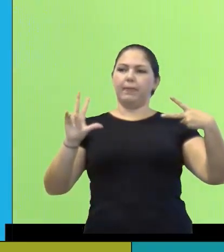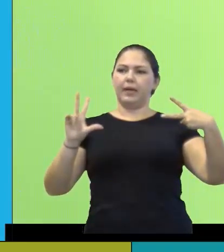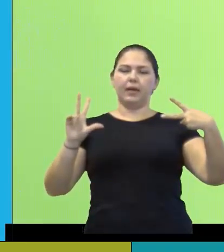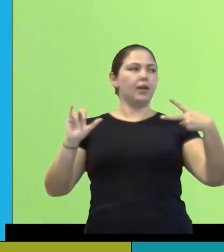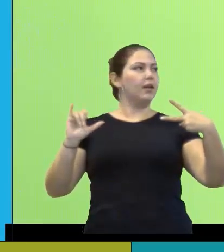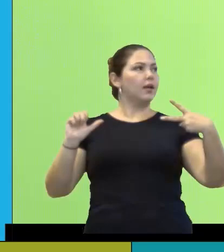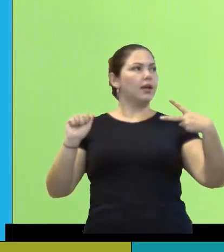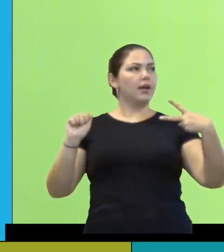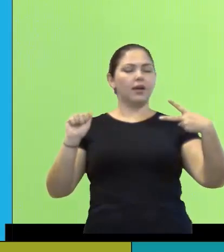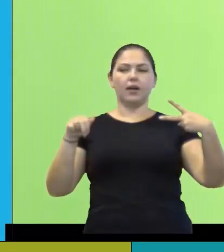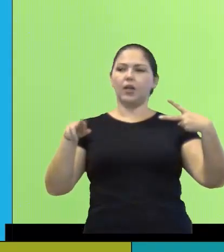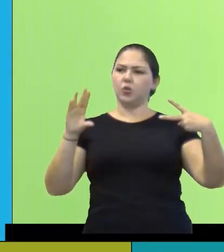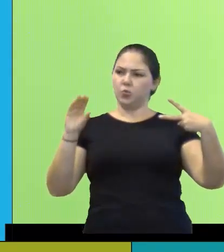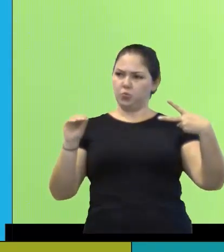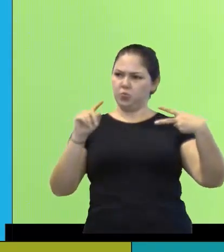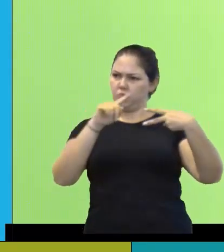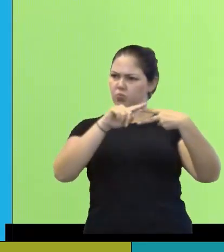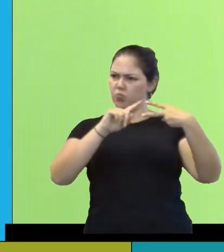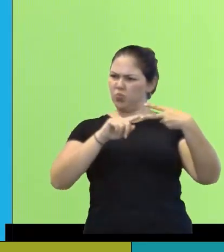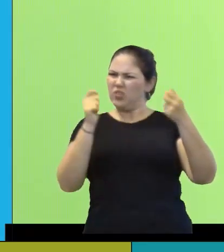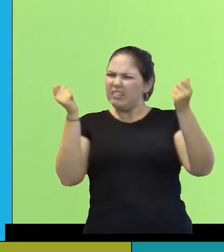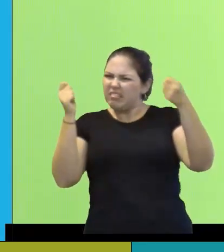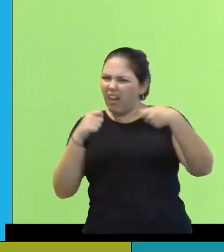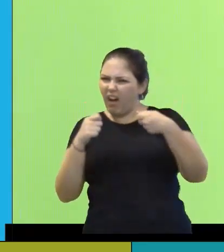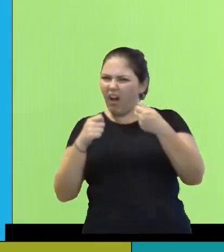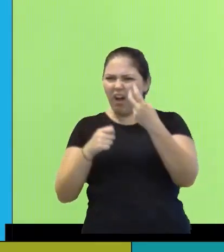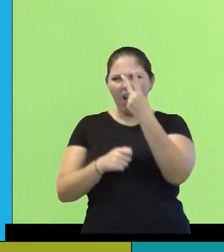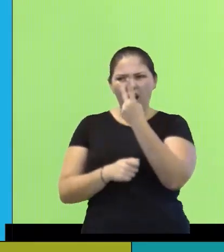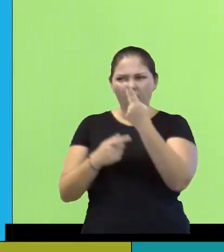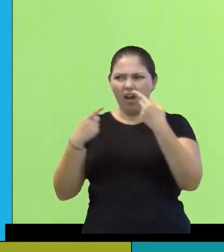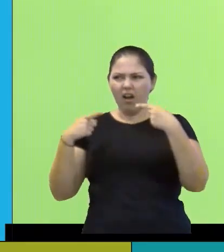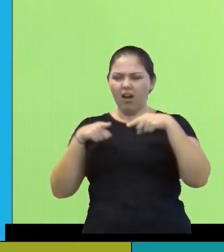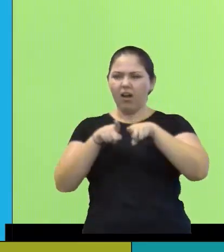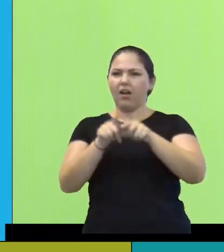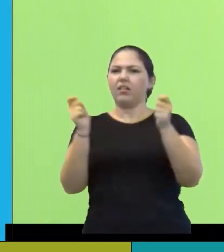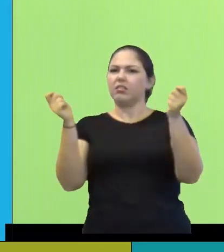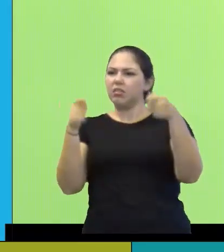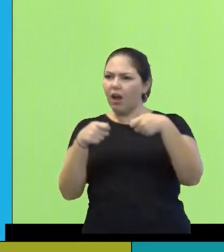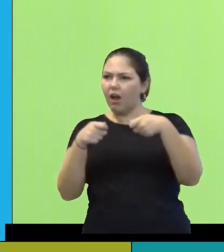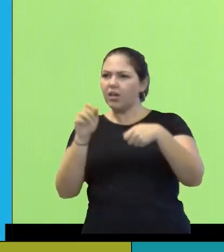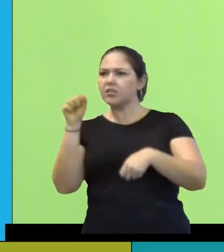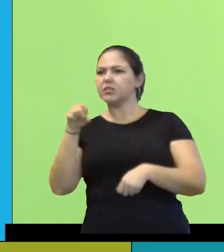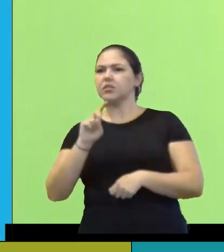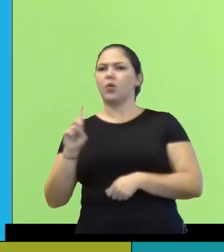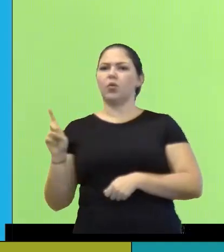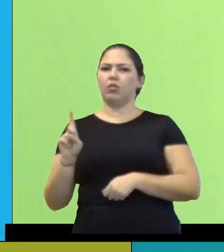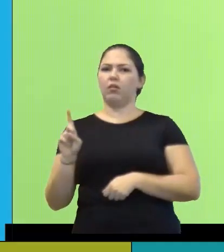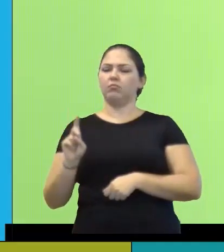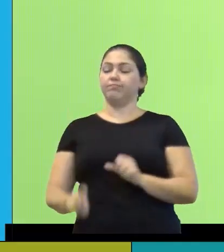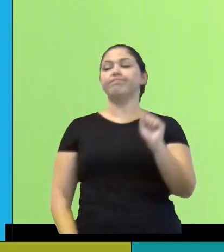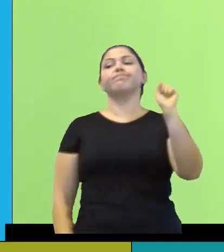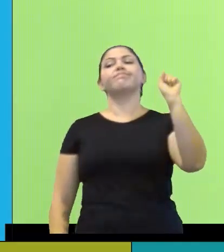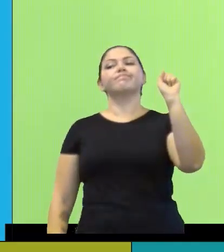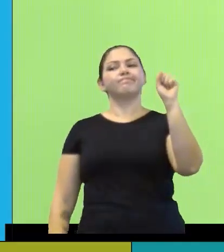dois? É. Sabe por que é? Porque, como eu disse há pouco, Maquiavel considera que o homem, ele é